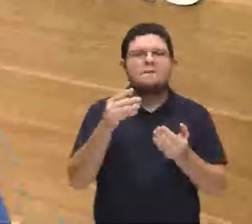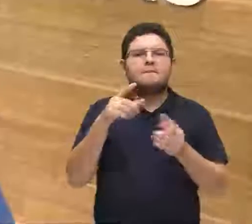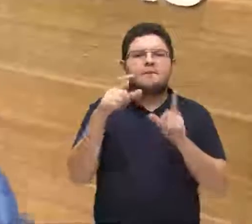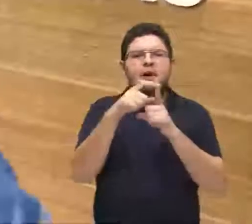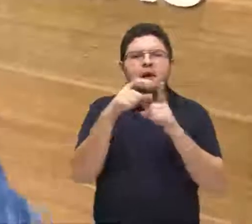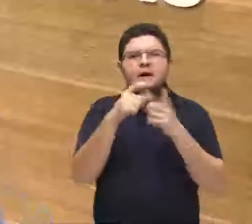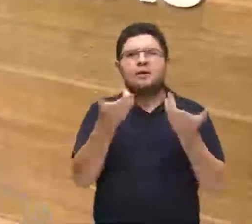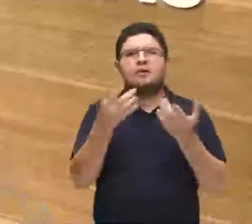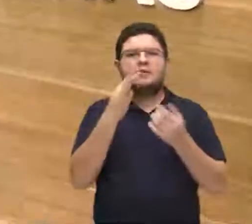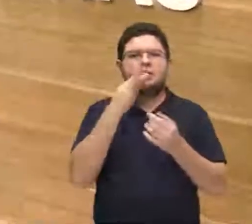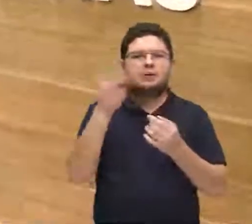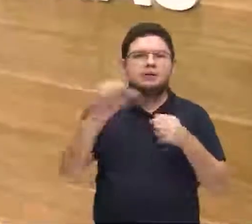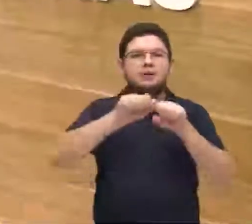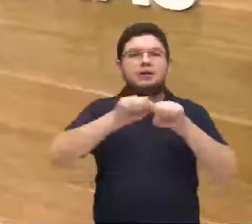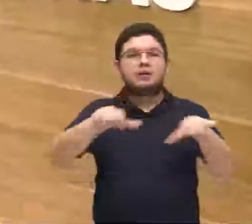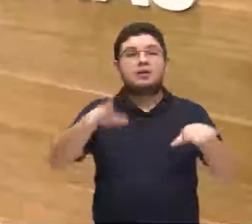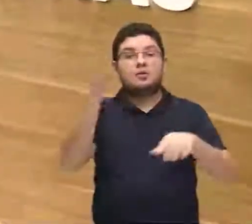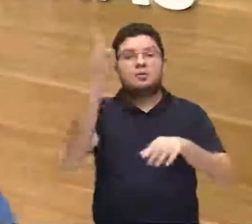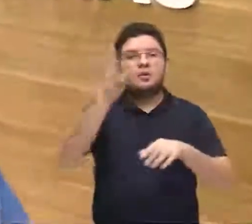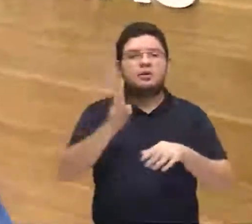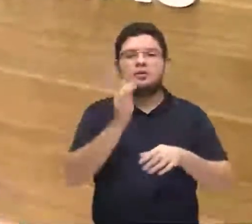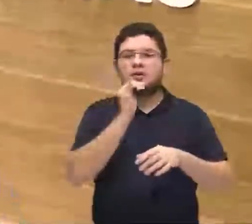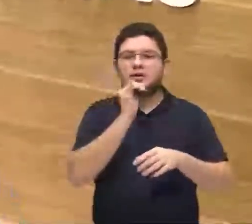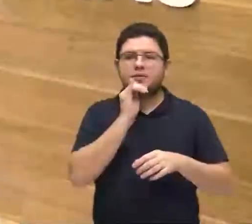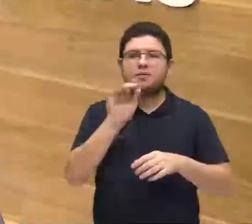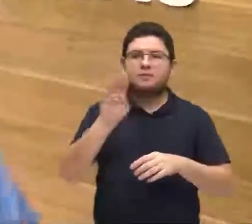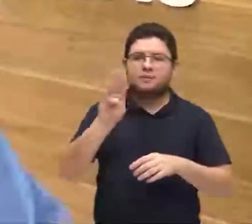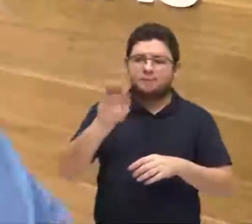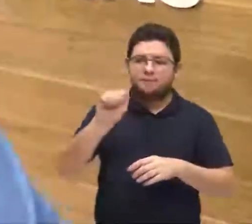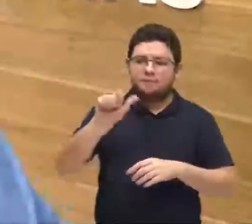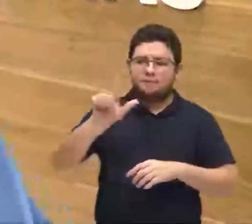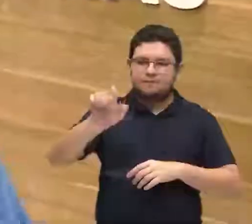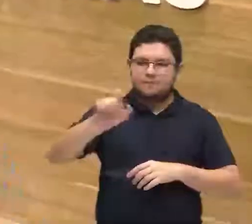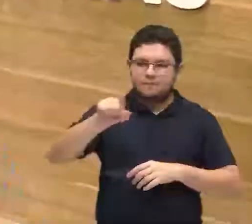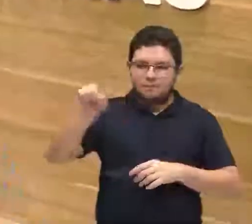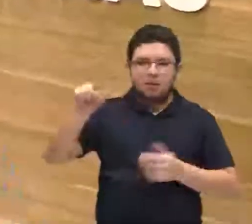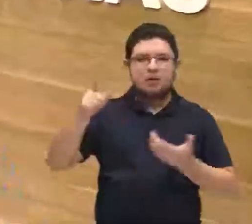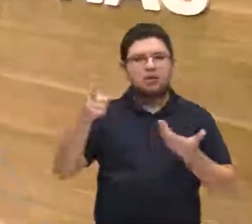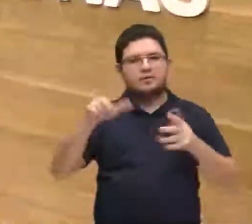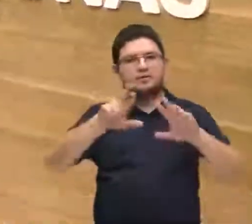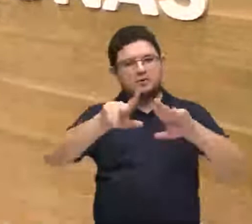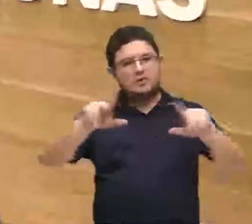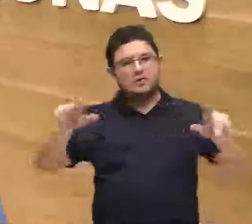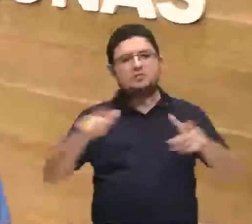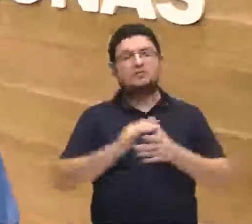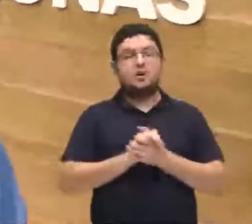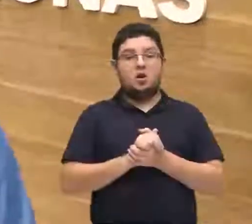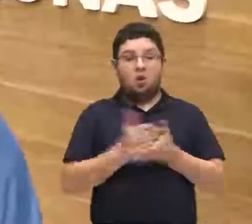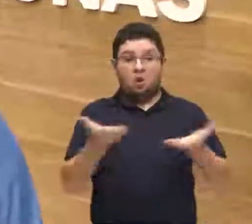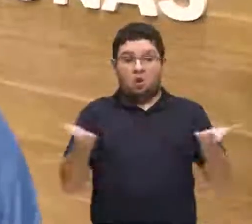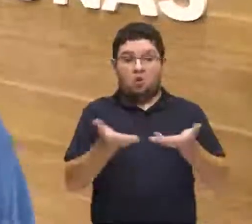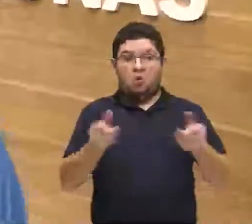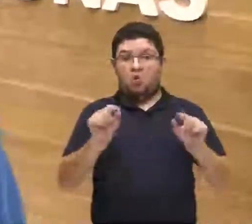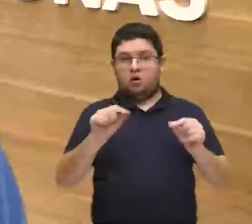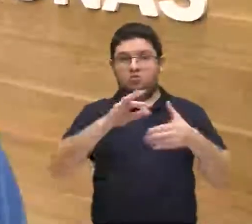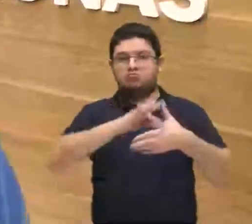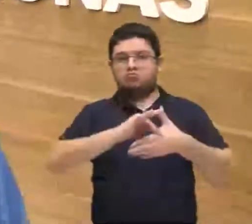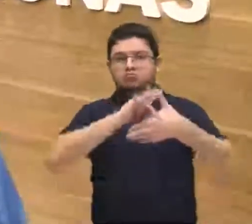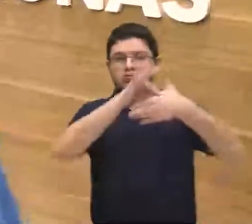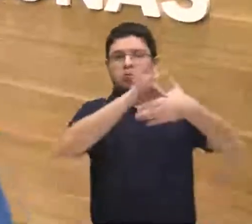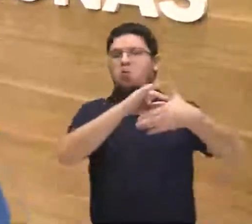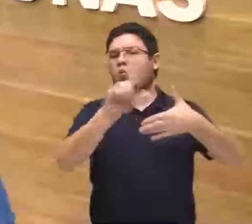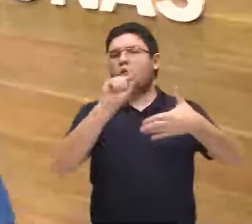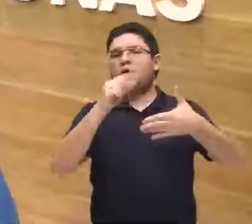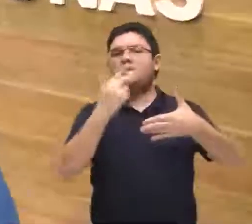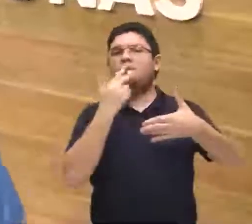abajur, balé e assim por diante. Atualmente, quem ocupa esse lugar em relação ao nosso português aqui do Brasil é